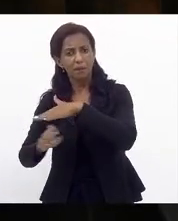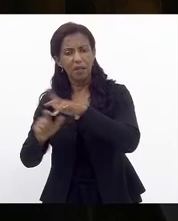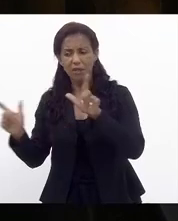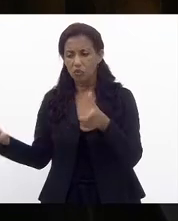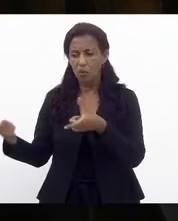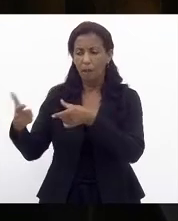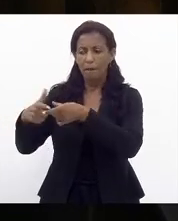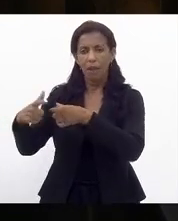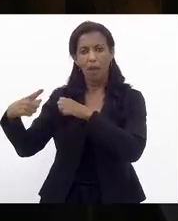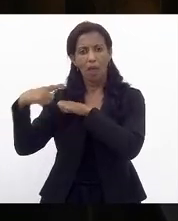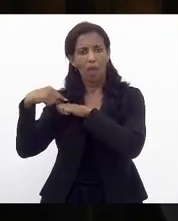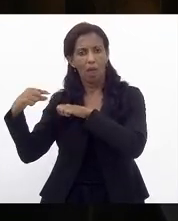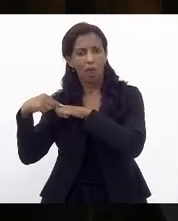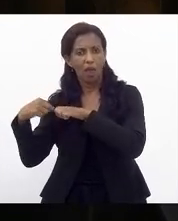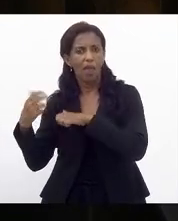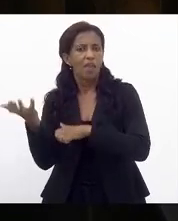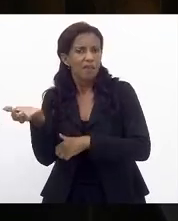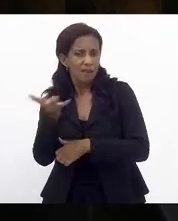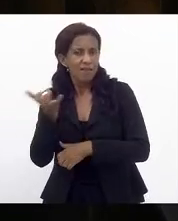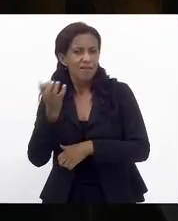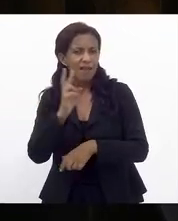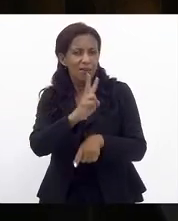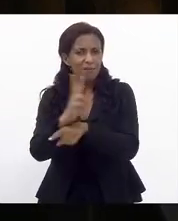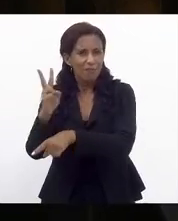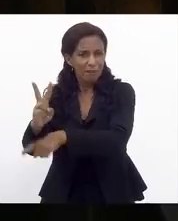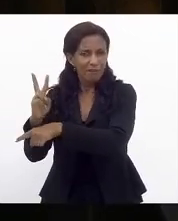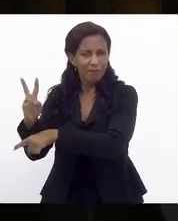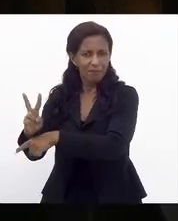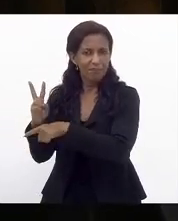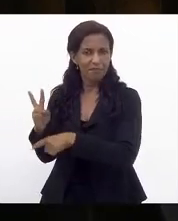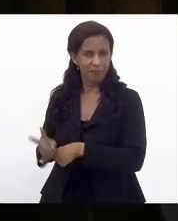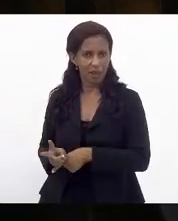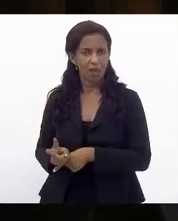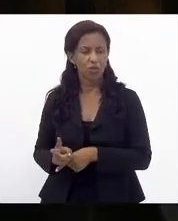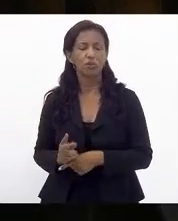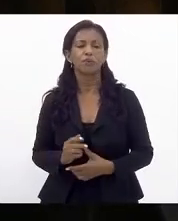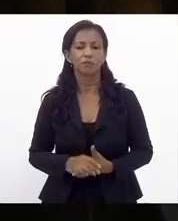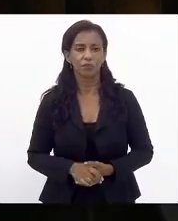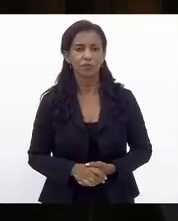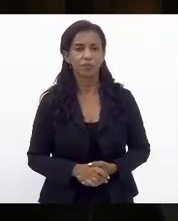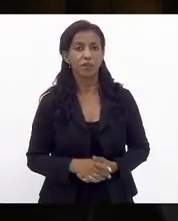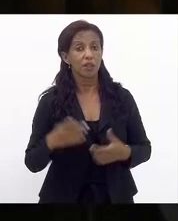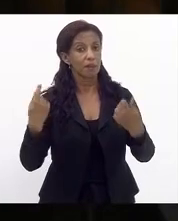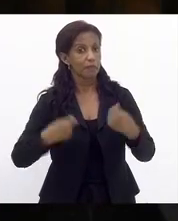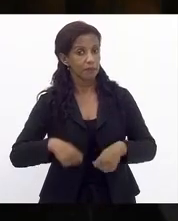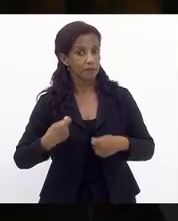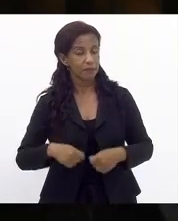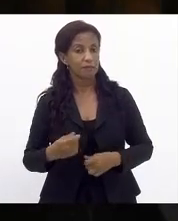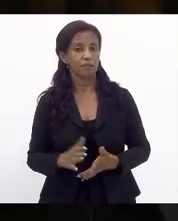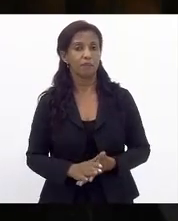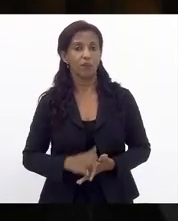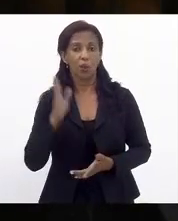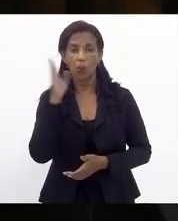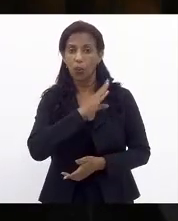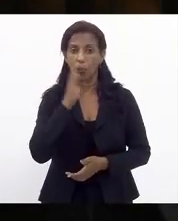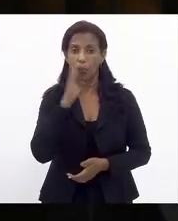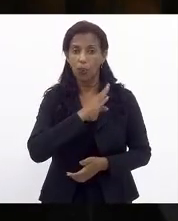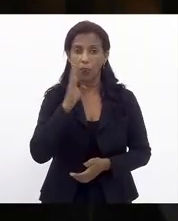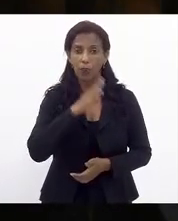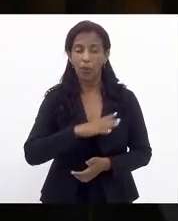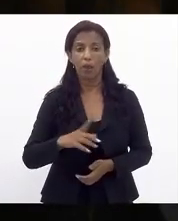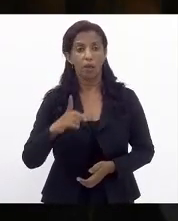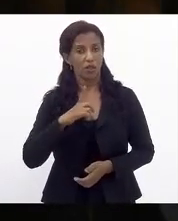empreendedores que se habilitaram para tomar um empréstimo e a gente precisa urgentemente